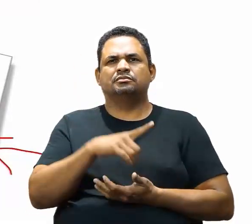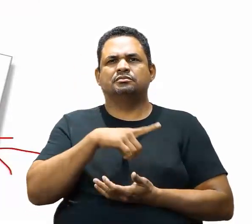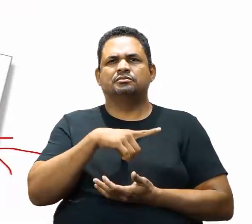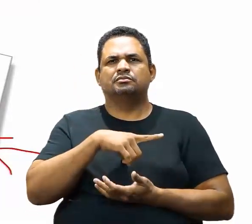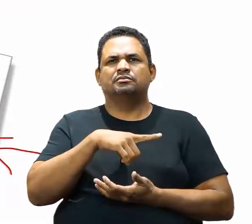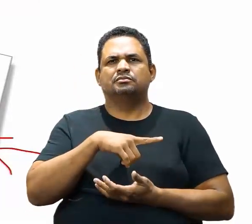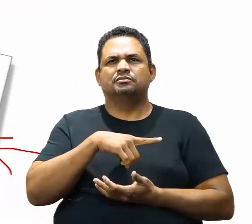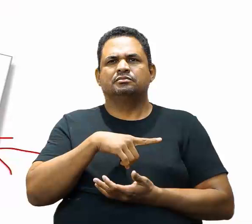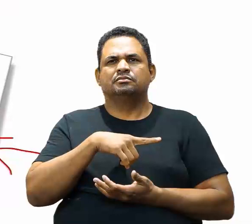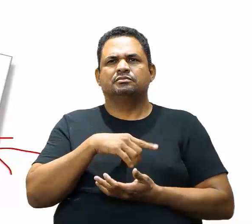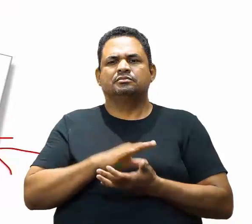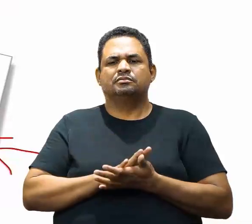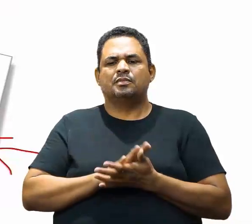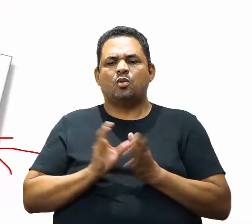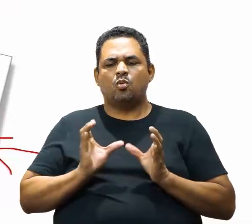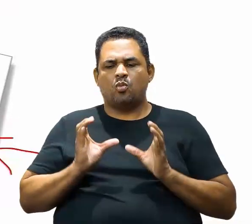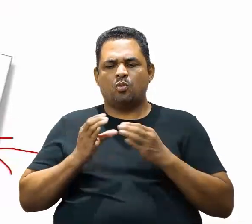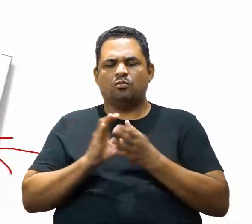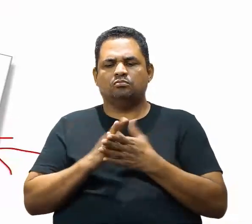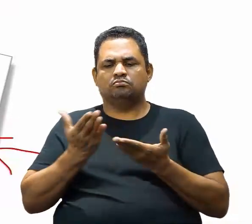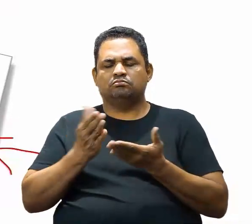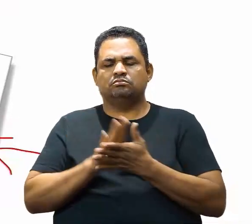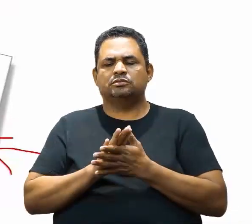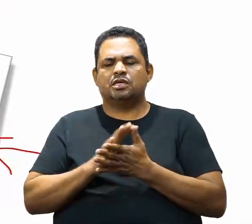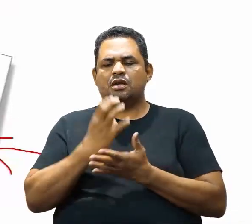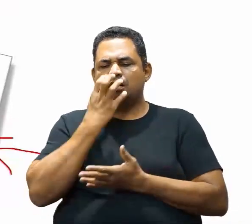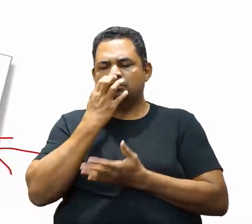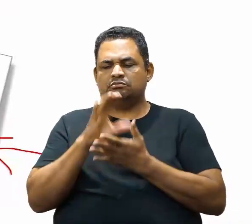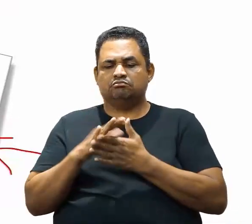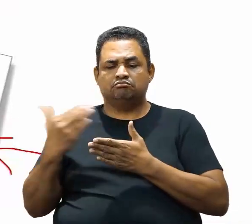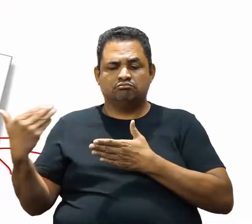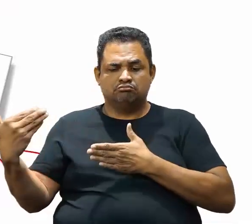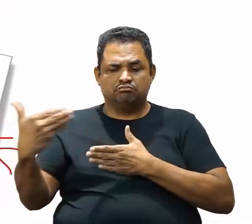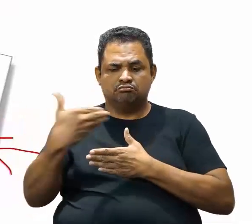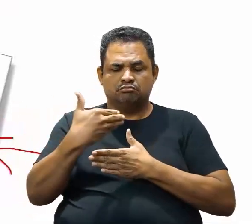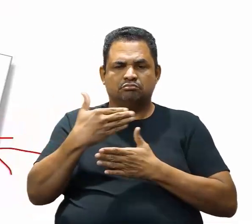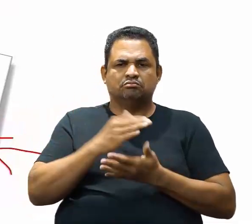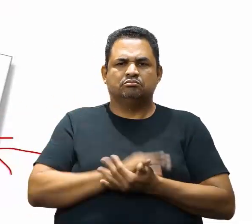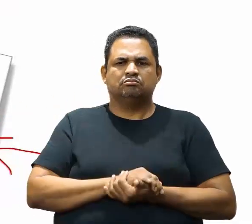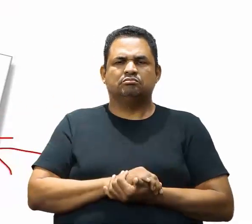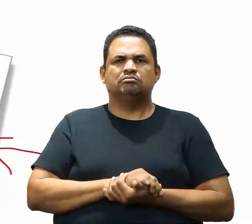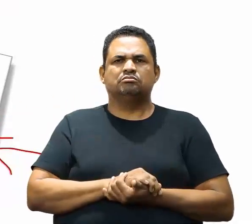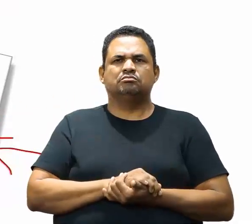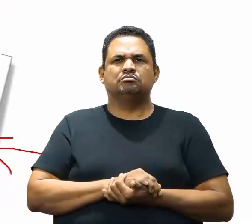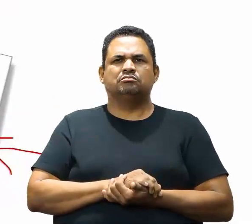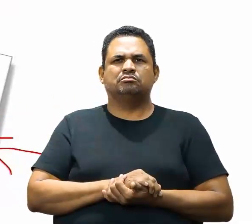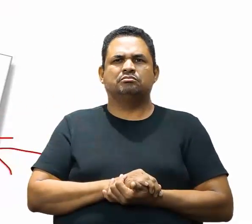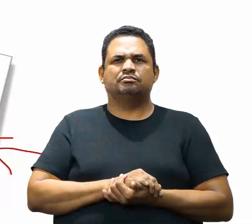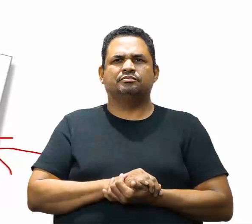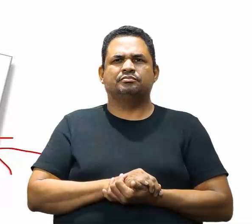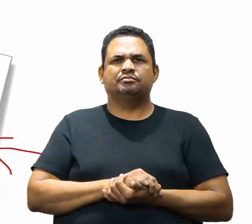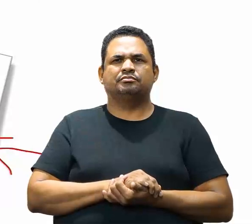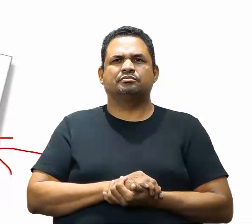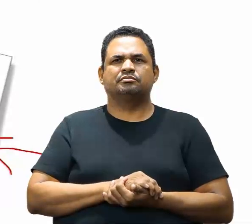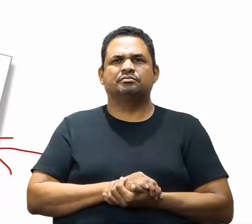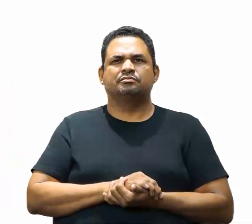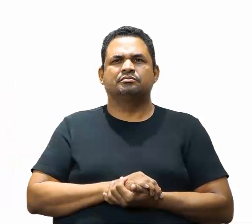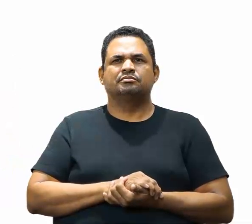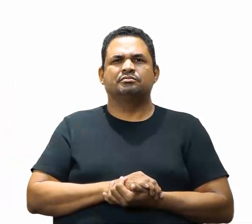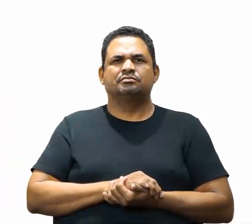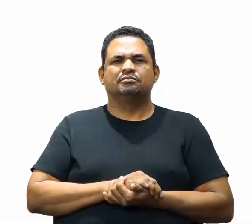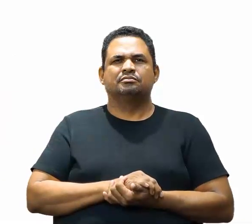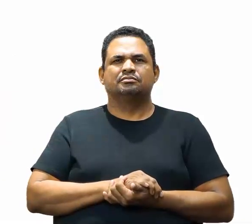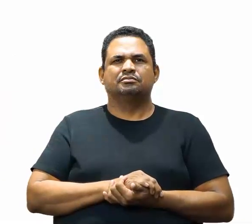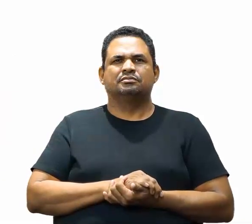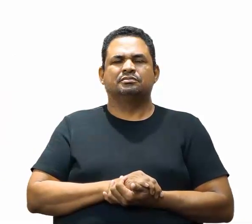uma matilha vindo em minha direção. Ou seja, um conjunto de seres da mesma espécie. De cachorros. De cachorros.